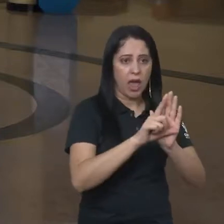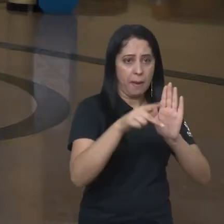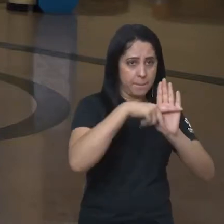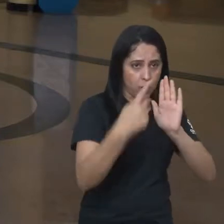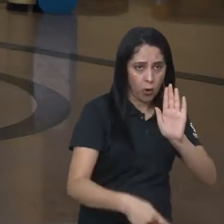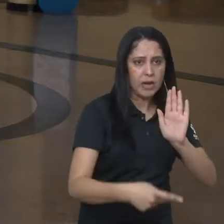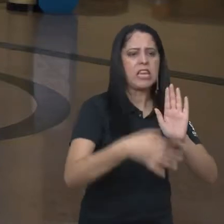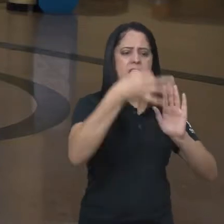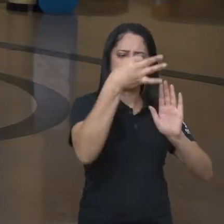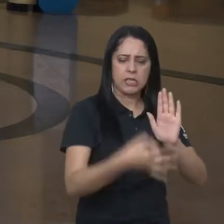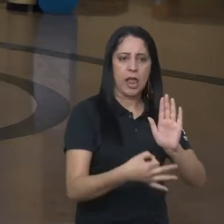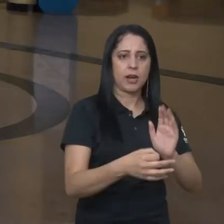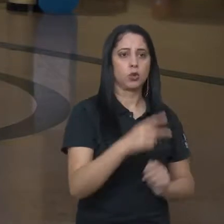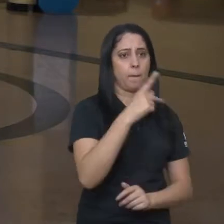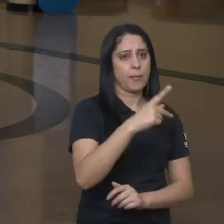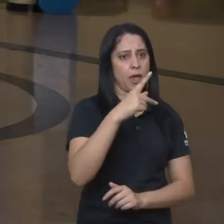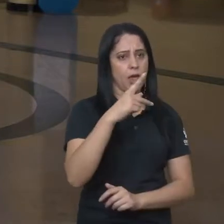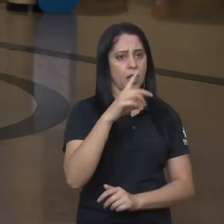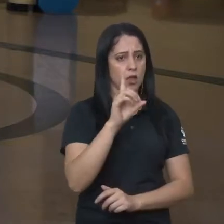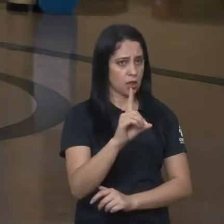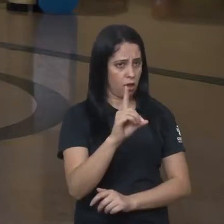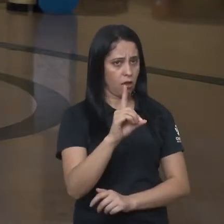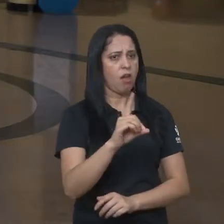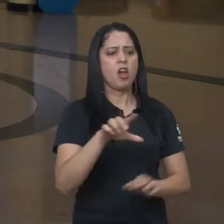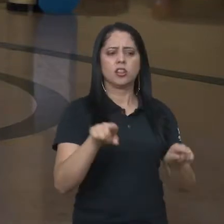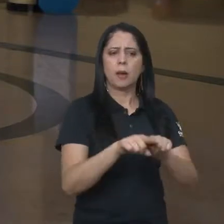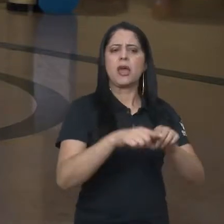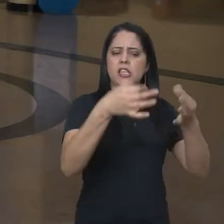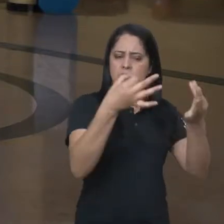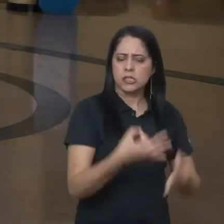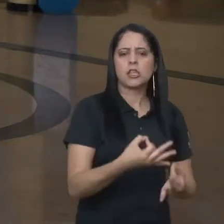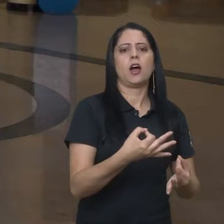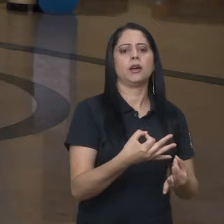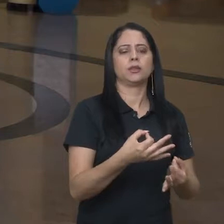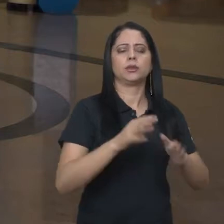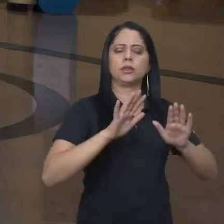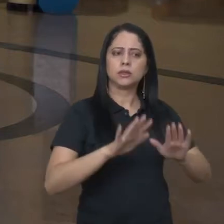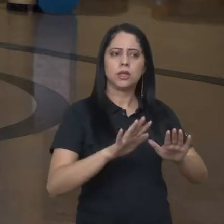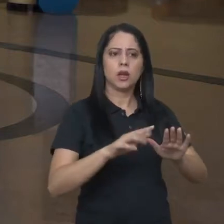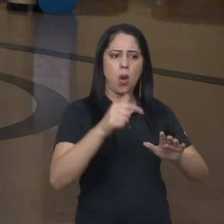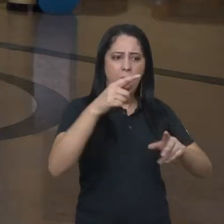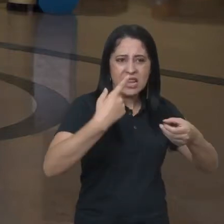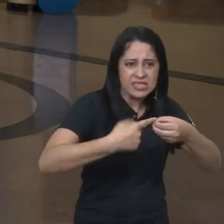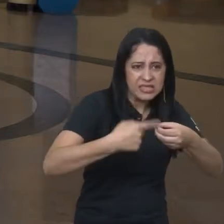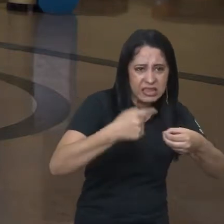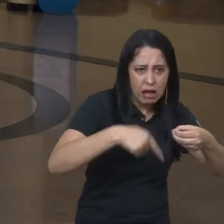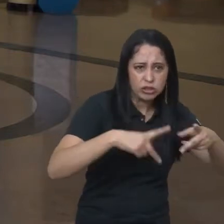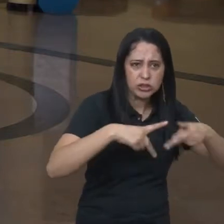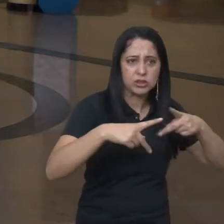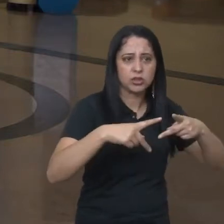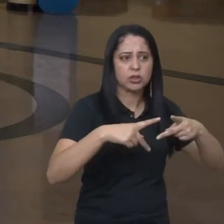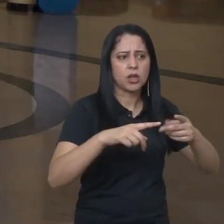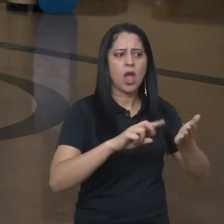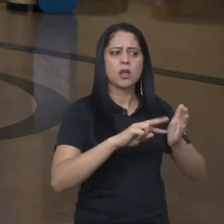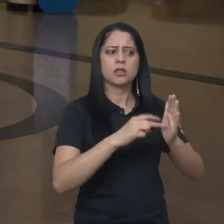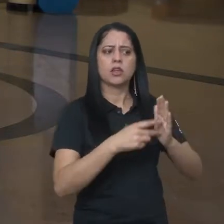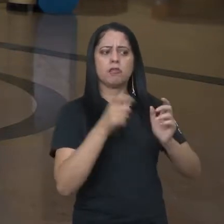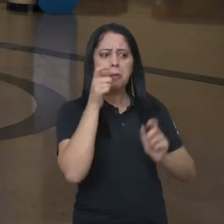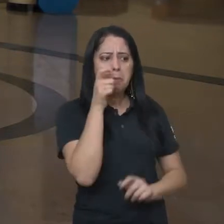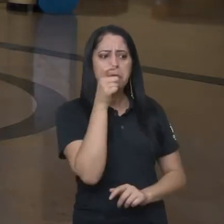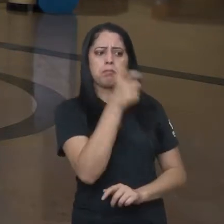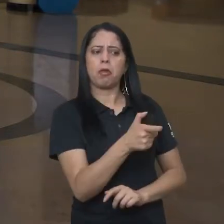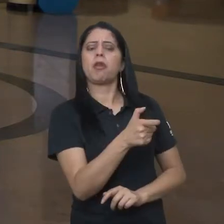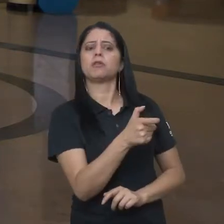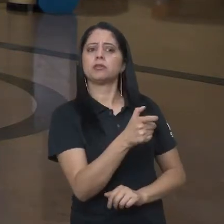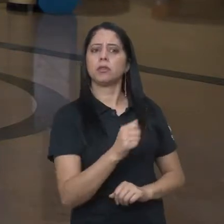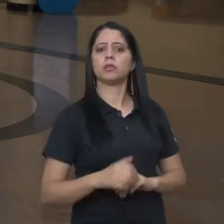de zoneamento, plano diretor. Então, a cidade acaba tendo, né, uma dinâmica muito interessante do